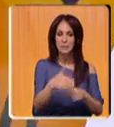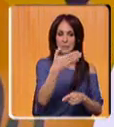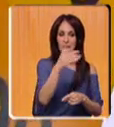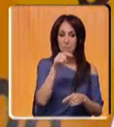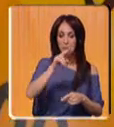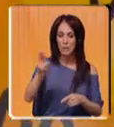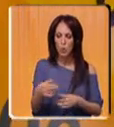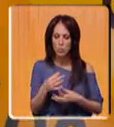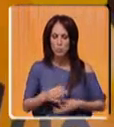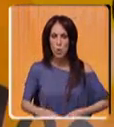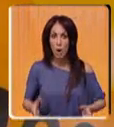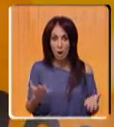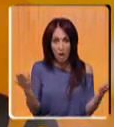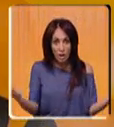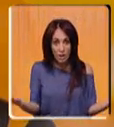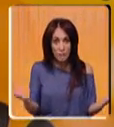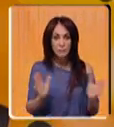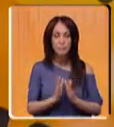mil euros garantidos, certo?